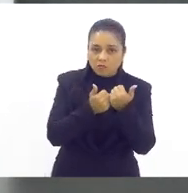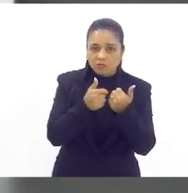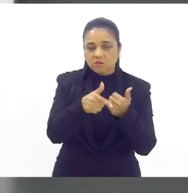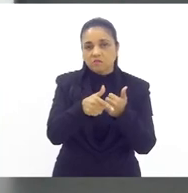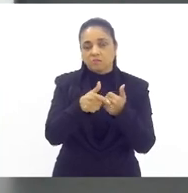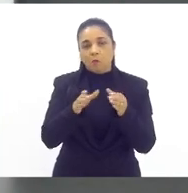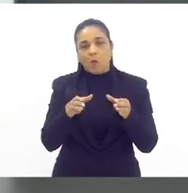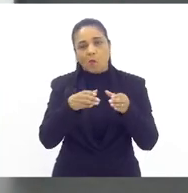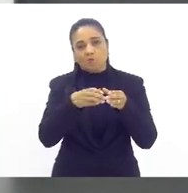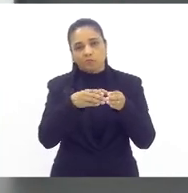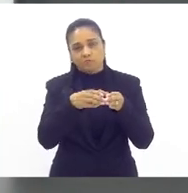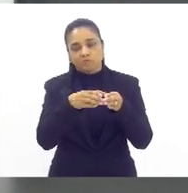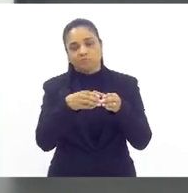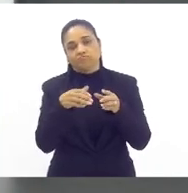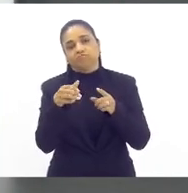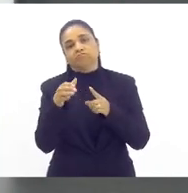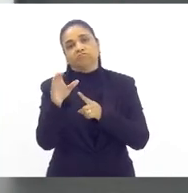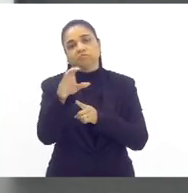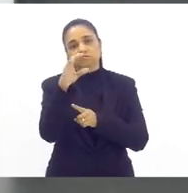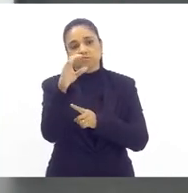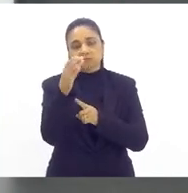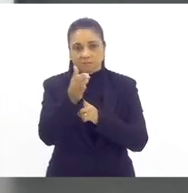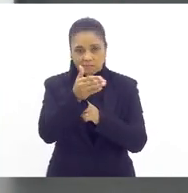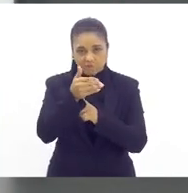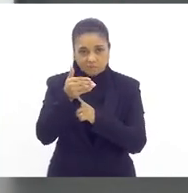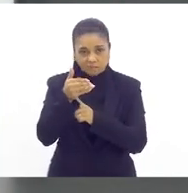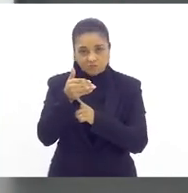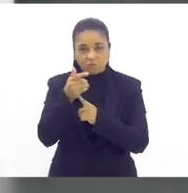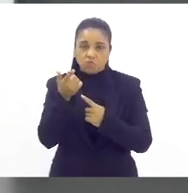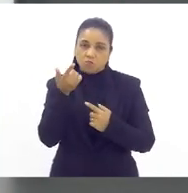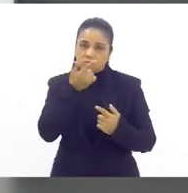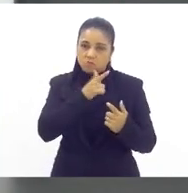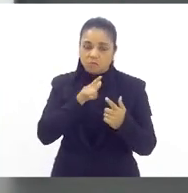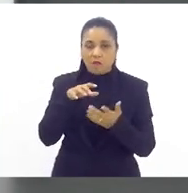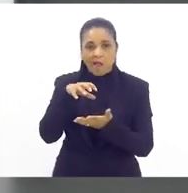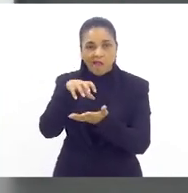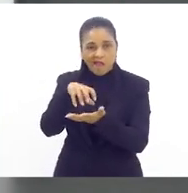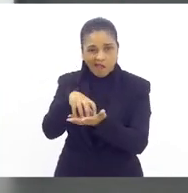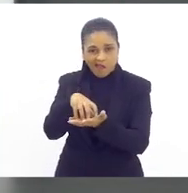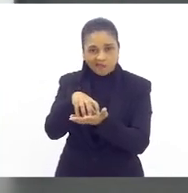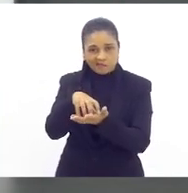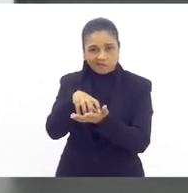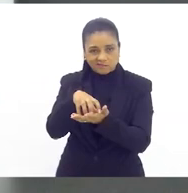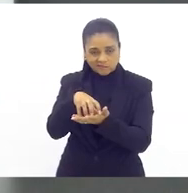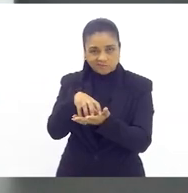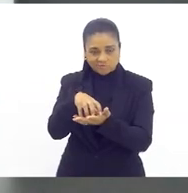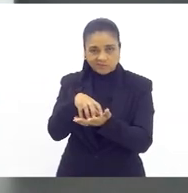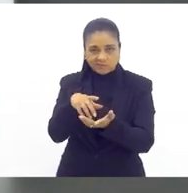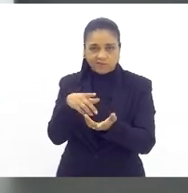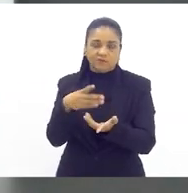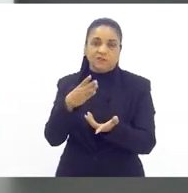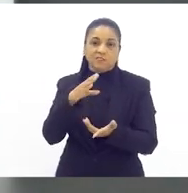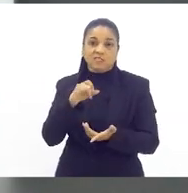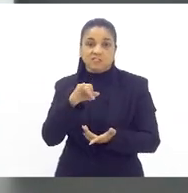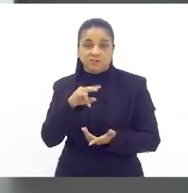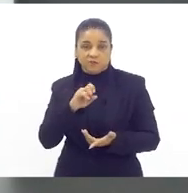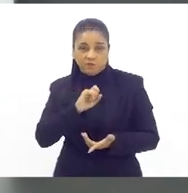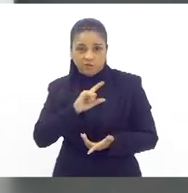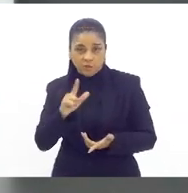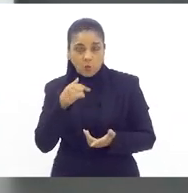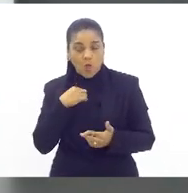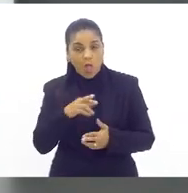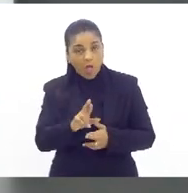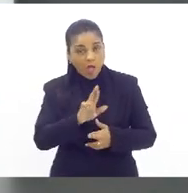comissão de ciência e tecnologia para termos acesso a Casa Civil para que nós possamos ter respostas